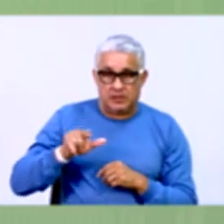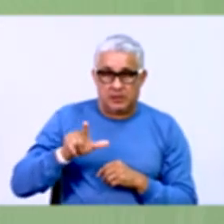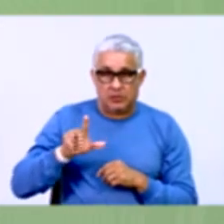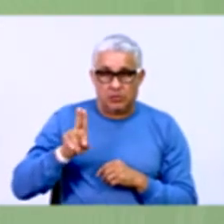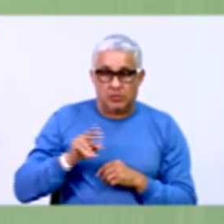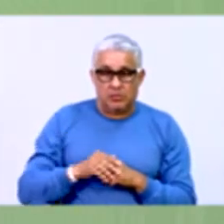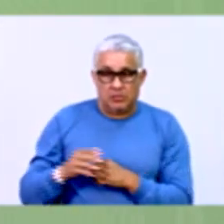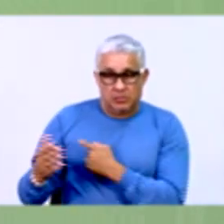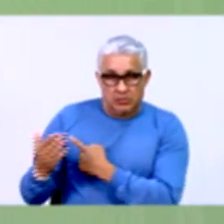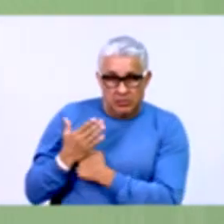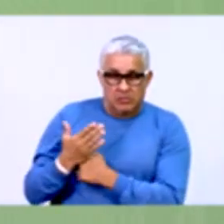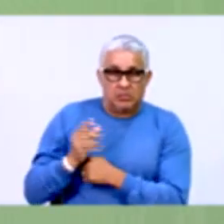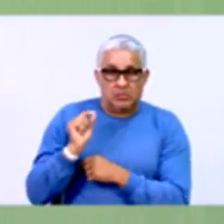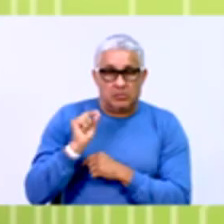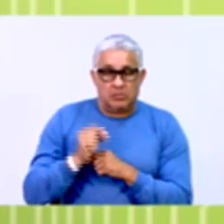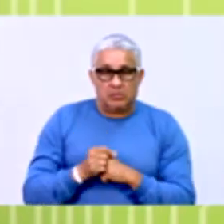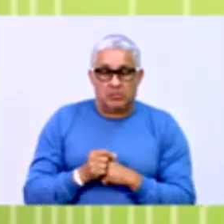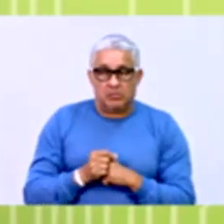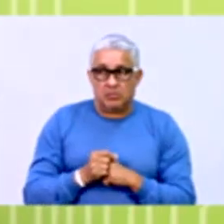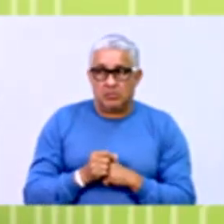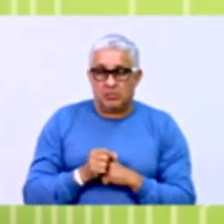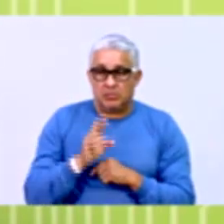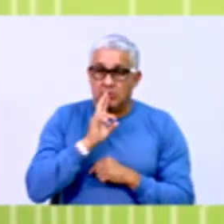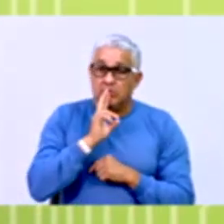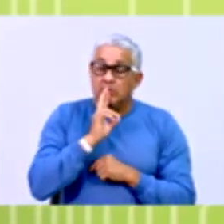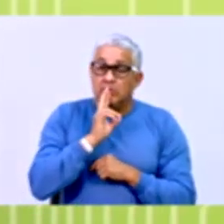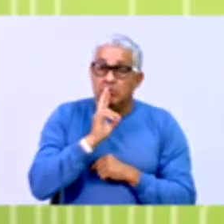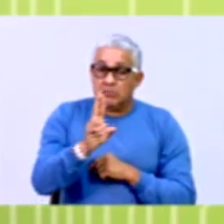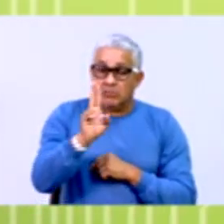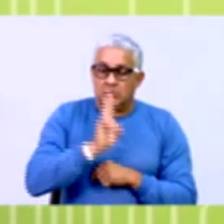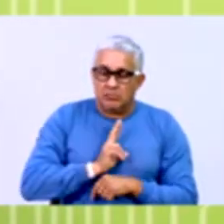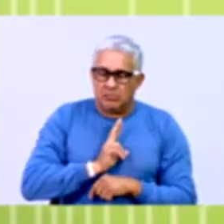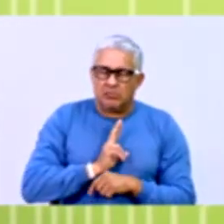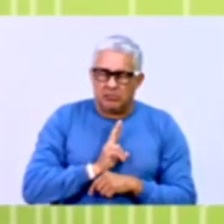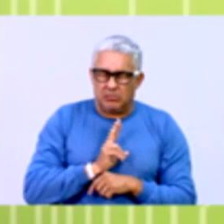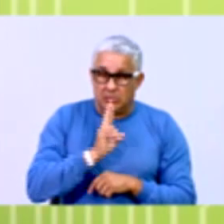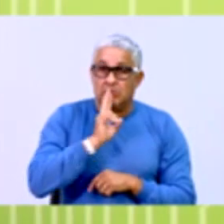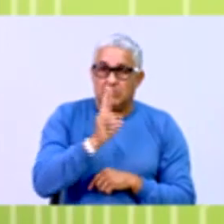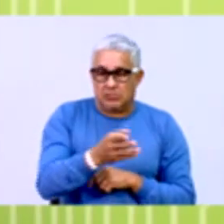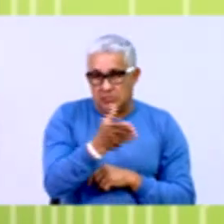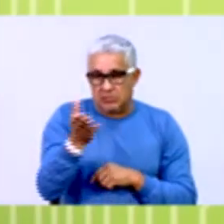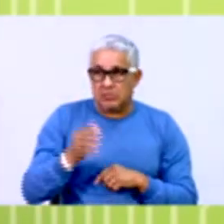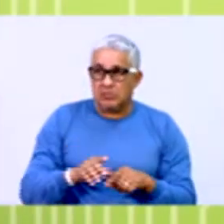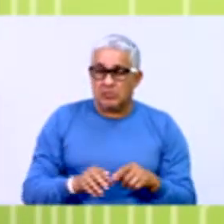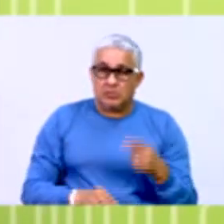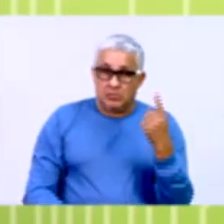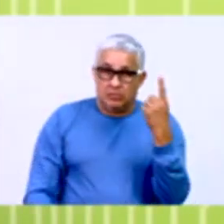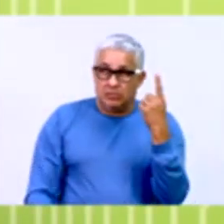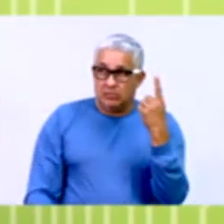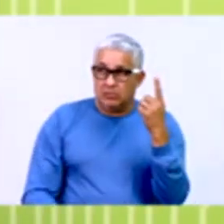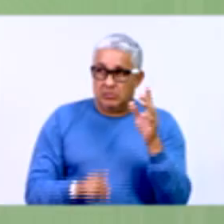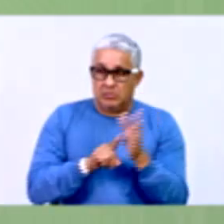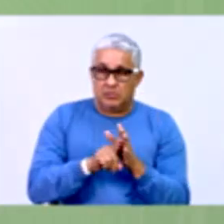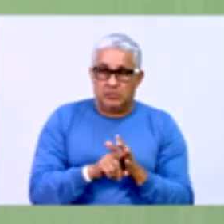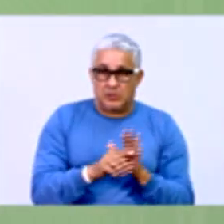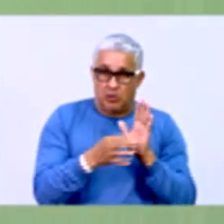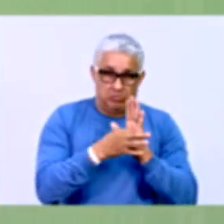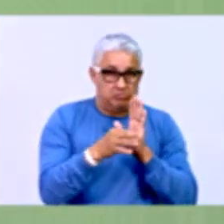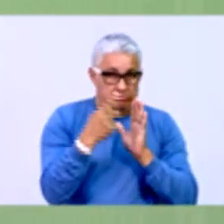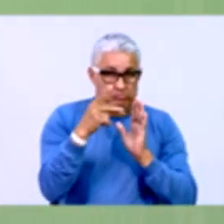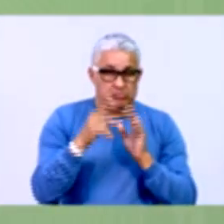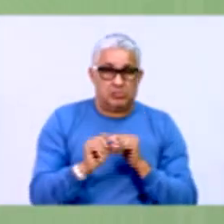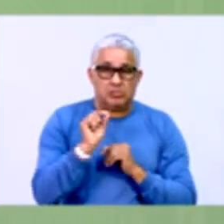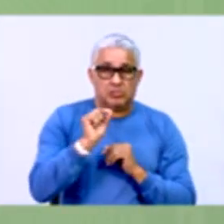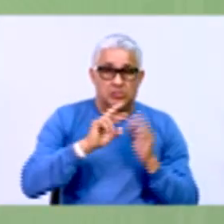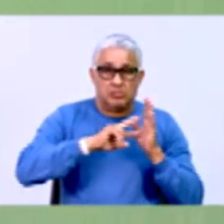para ver o que foi respondido por vocês. Questão 1. Em suas palavras, o